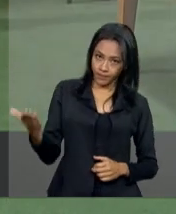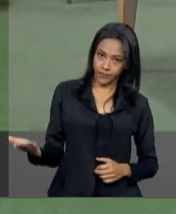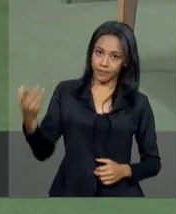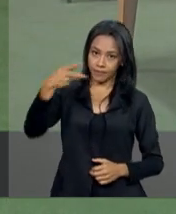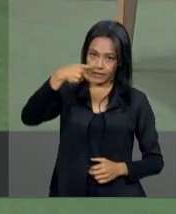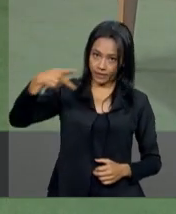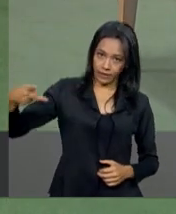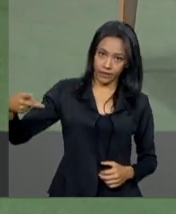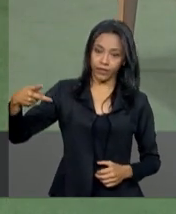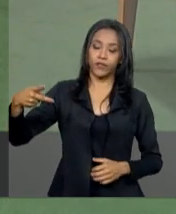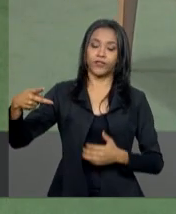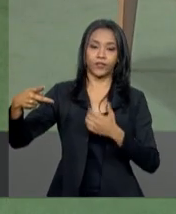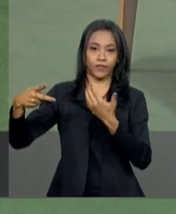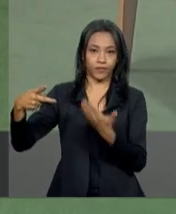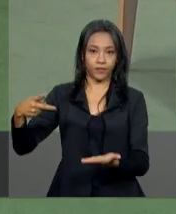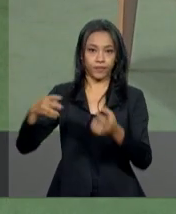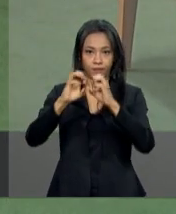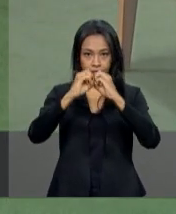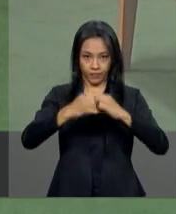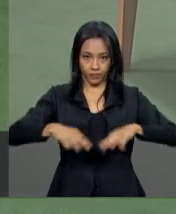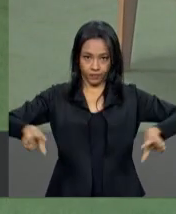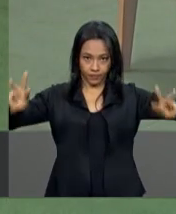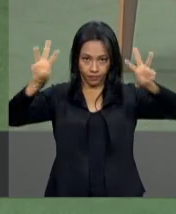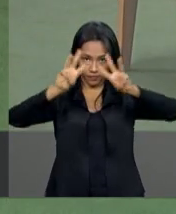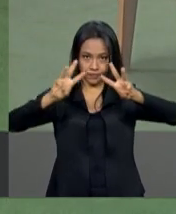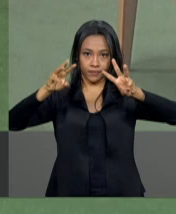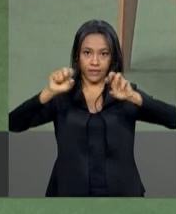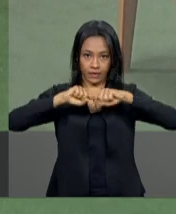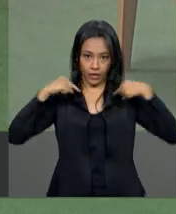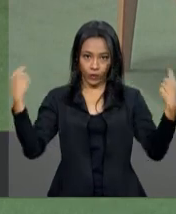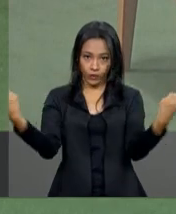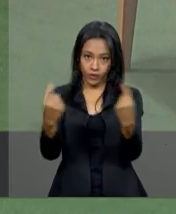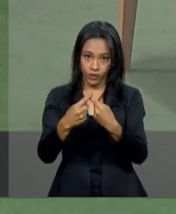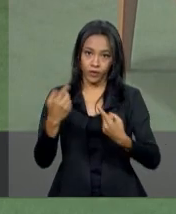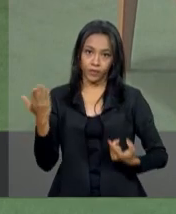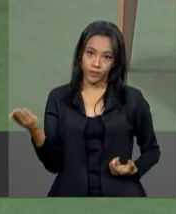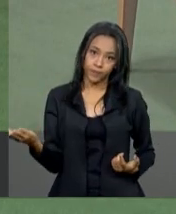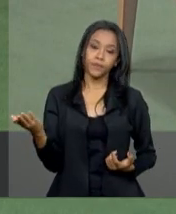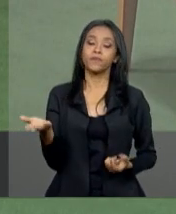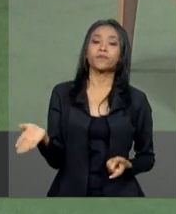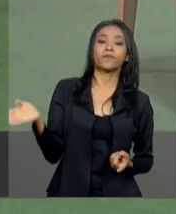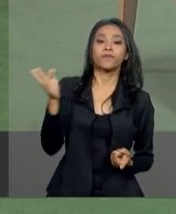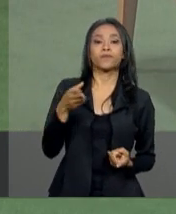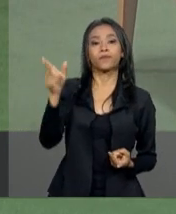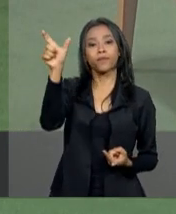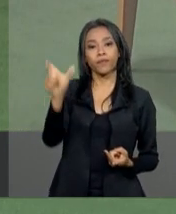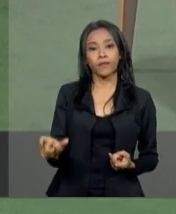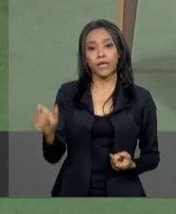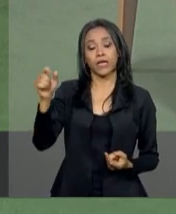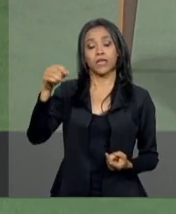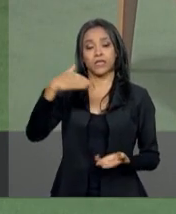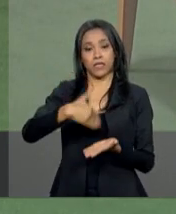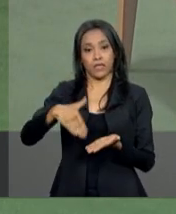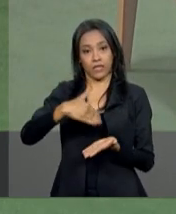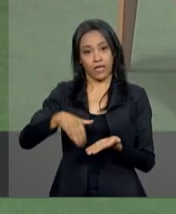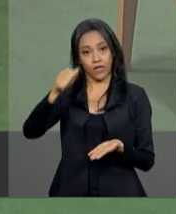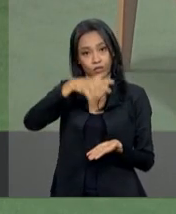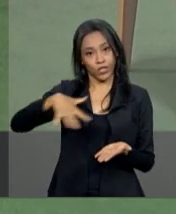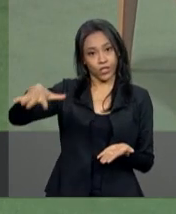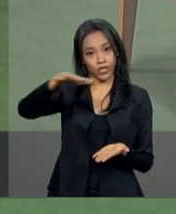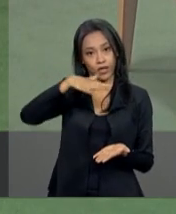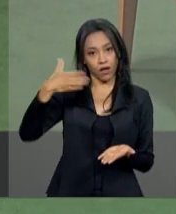assembleia-geral senhora maria fernanda espinosa disse o secretário geral da onu antónio